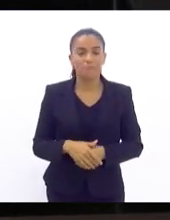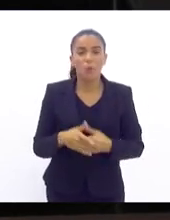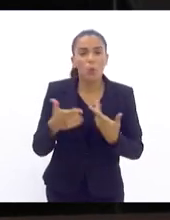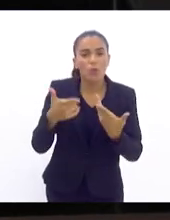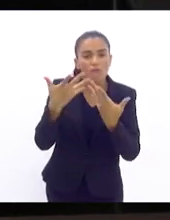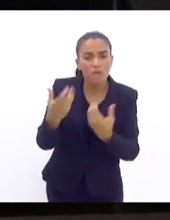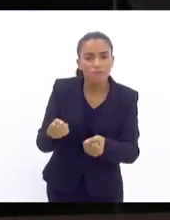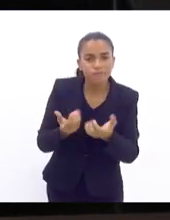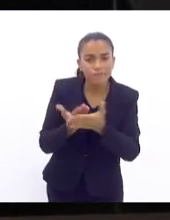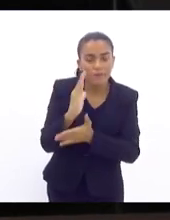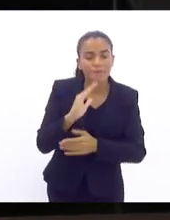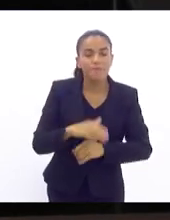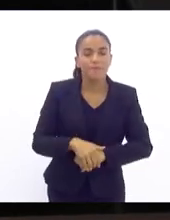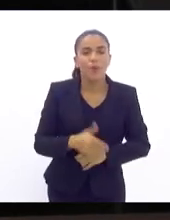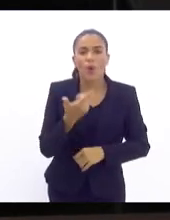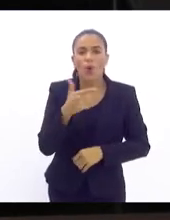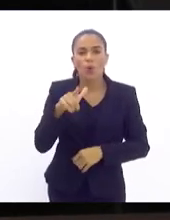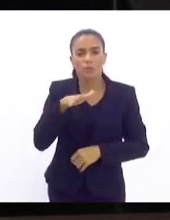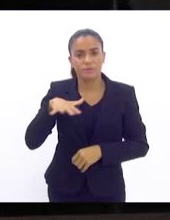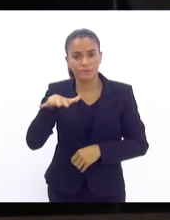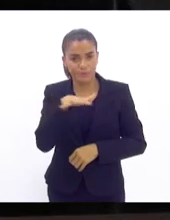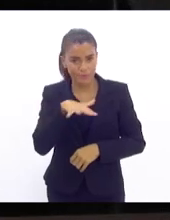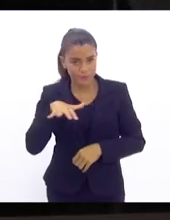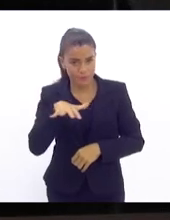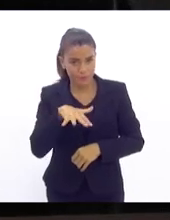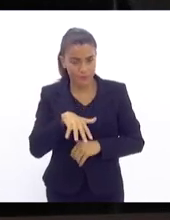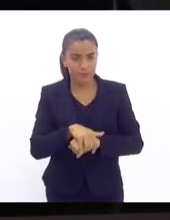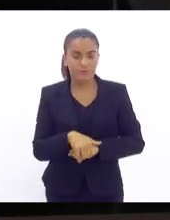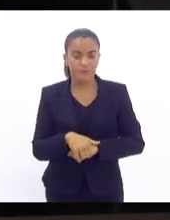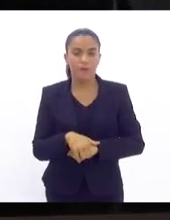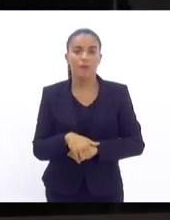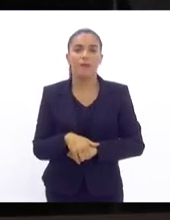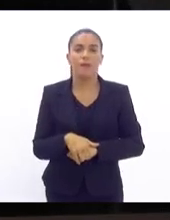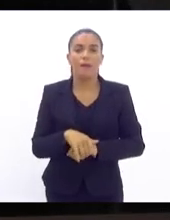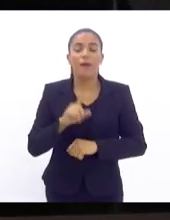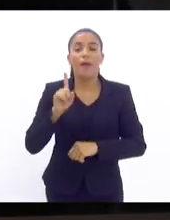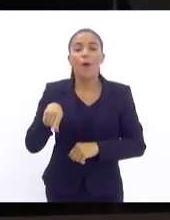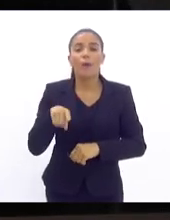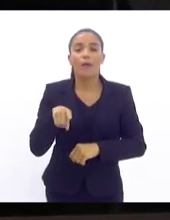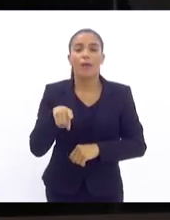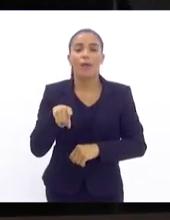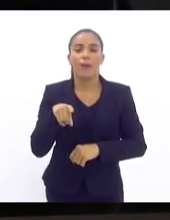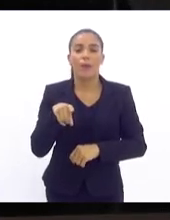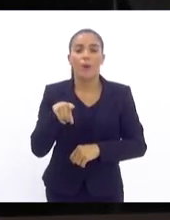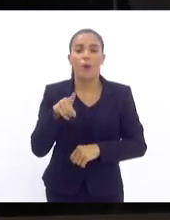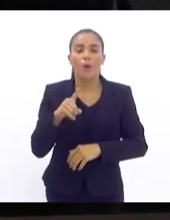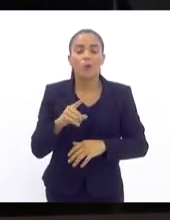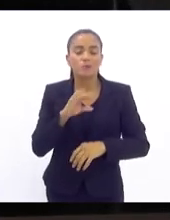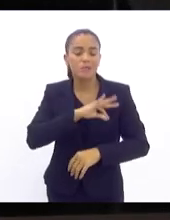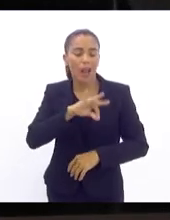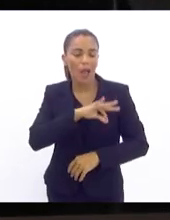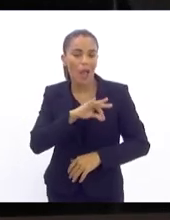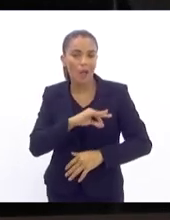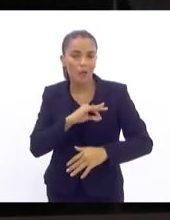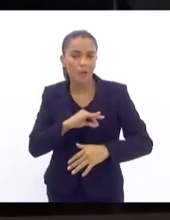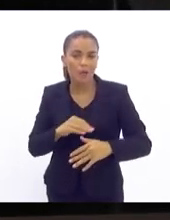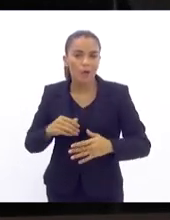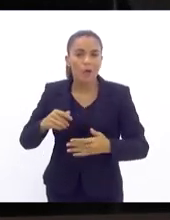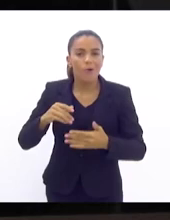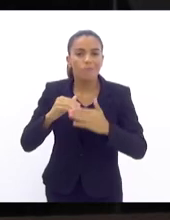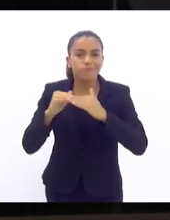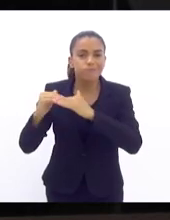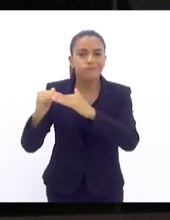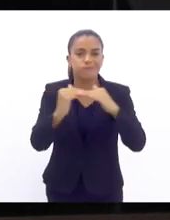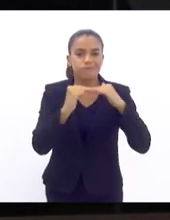Uma outra questão é o piso regional para os jornalistas.